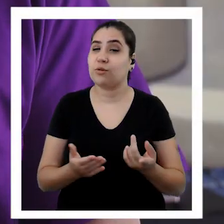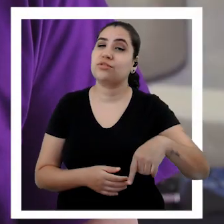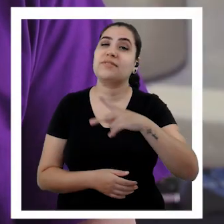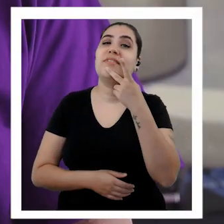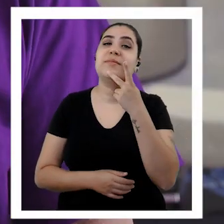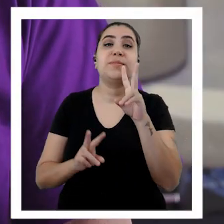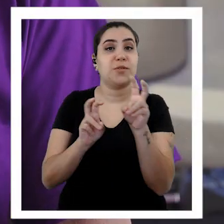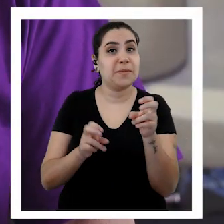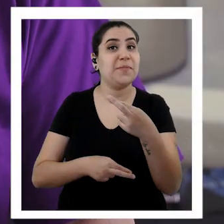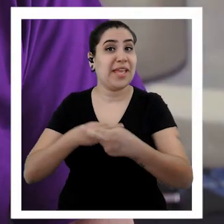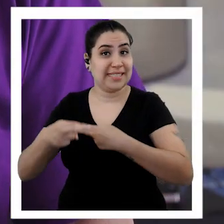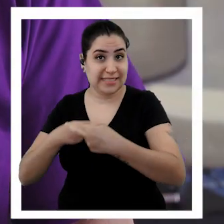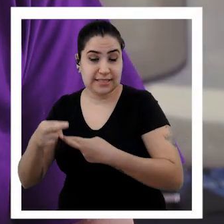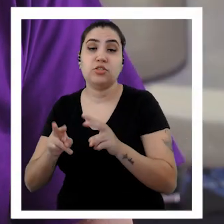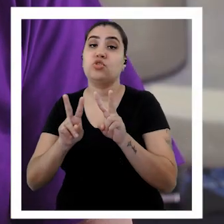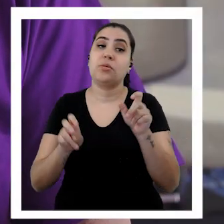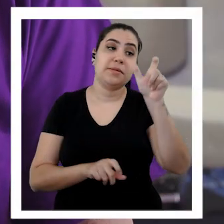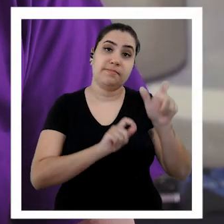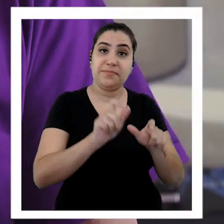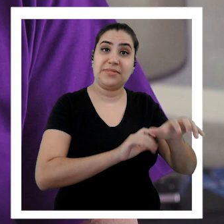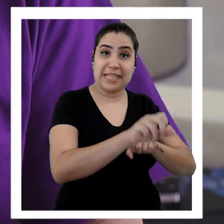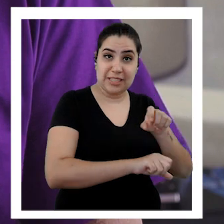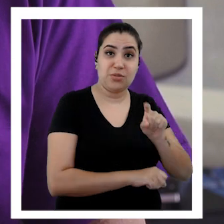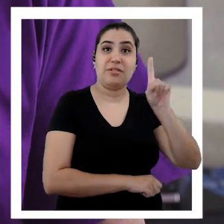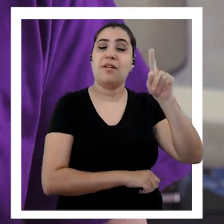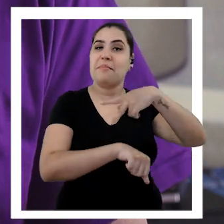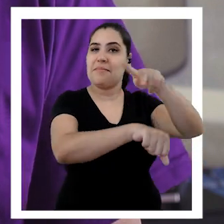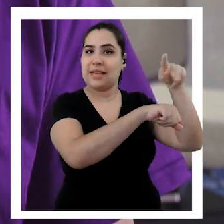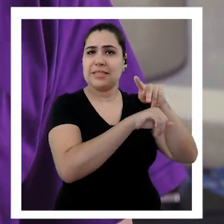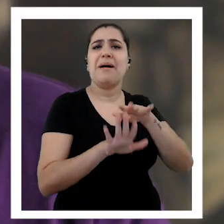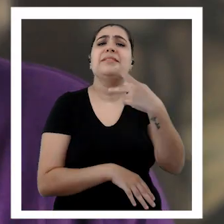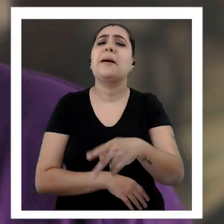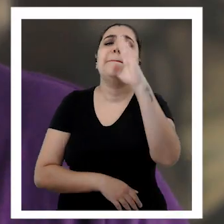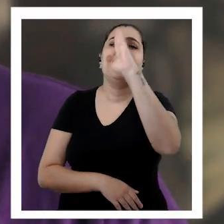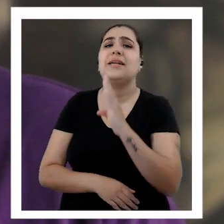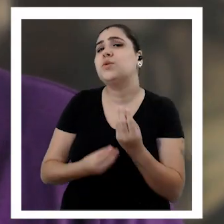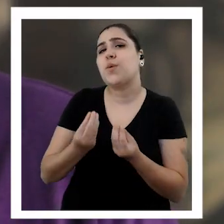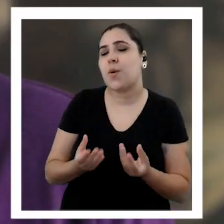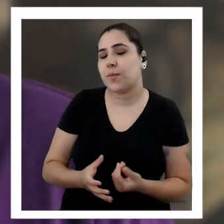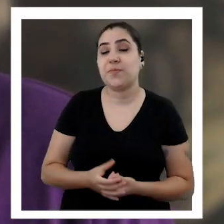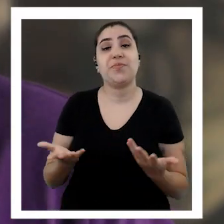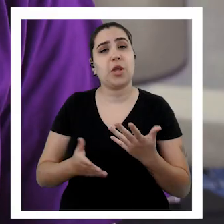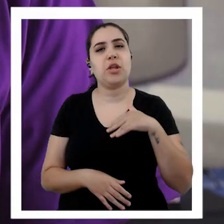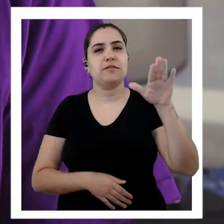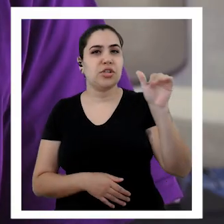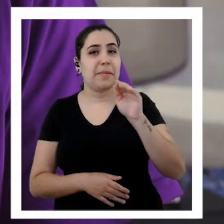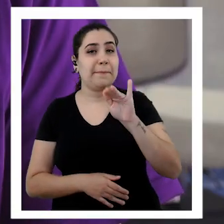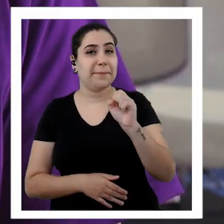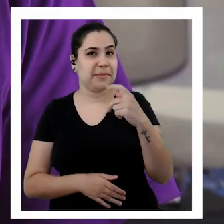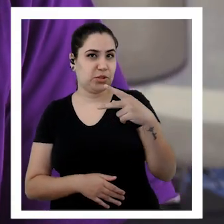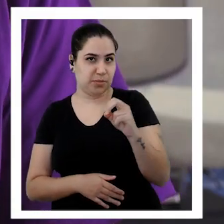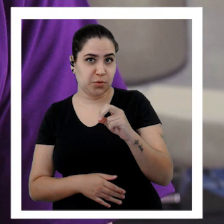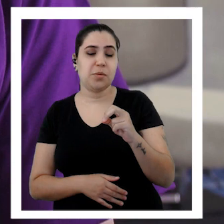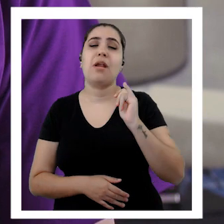Até agora, nós só falamos de reciclagem e dos catadores da gringa. E o nosso Brasil nessa história? Agora eu vou